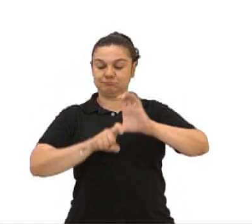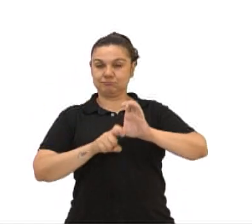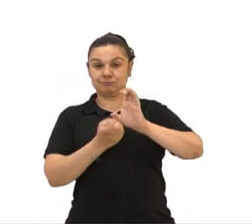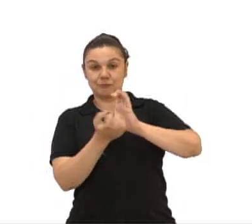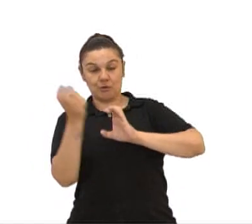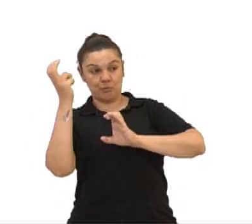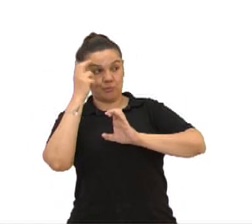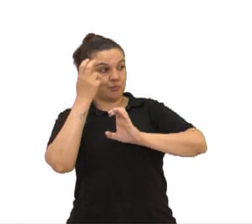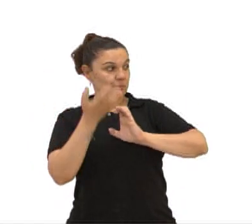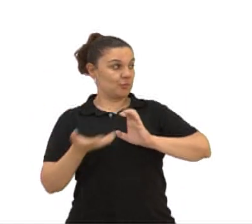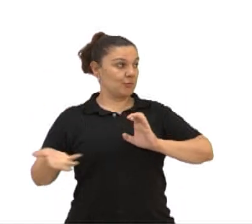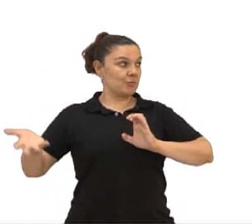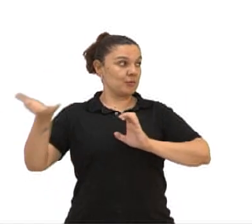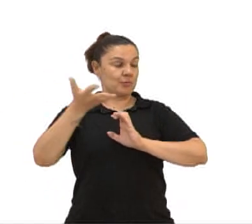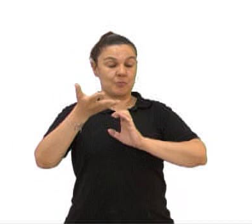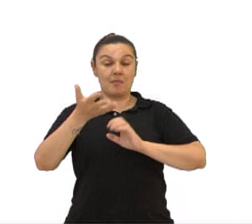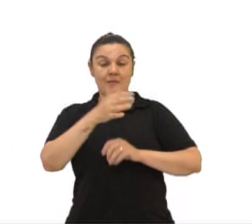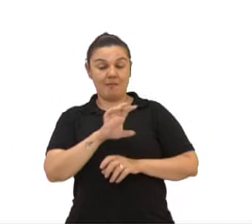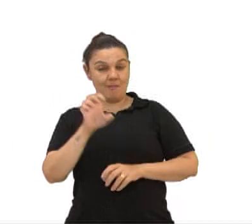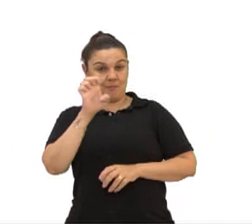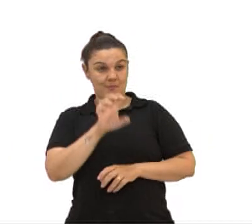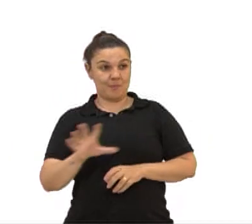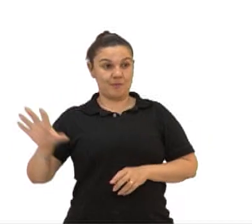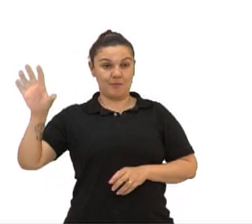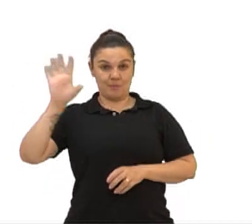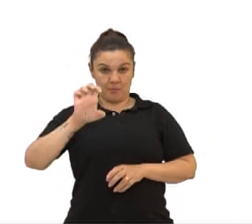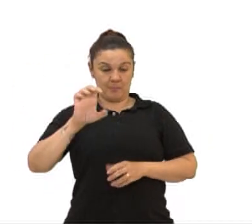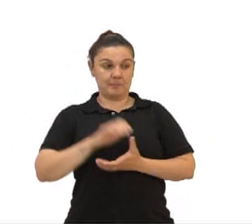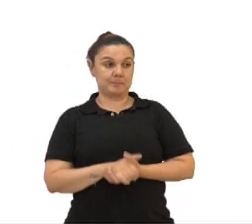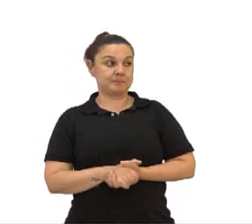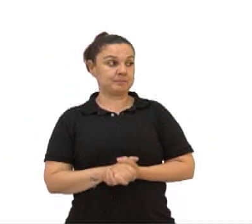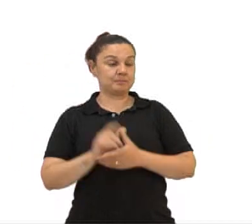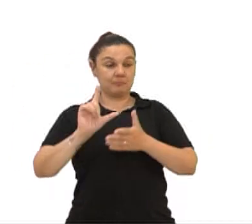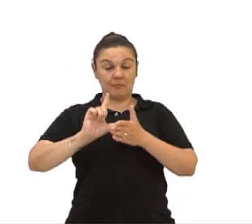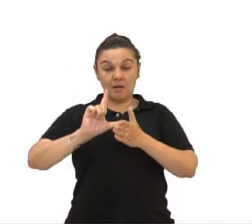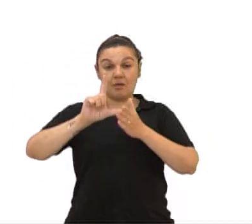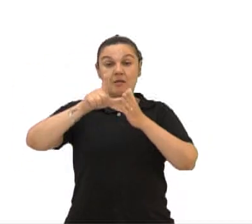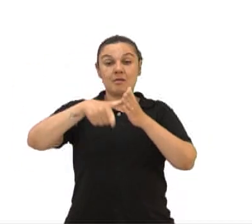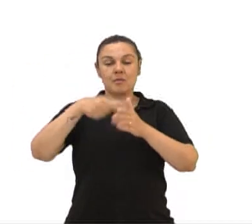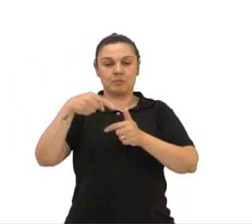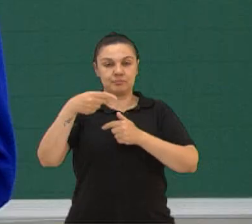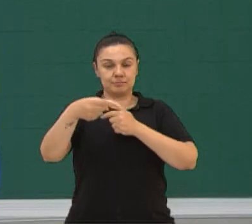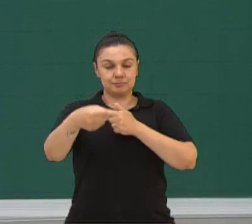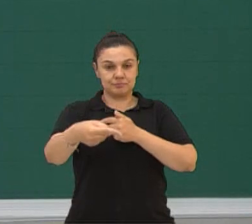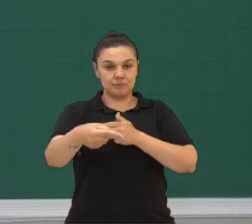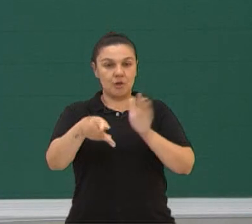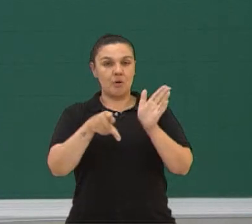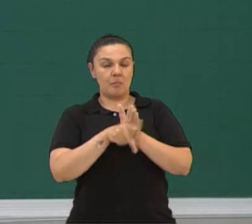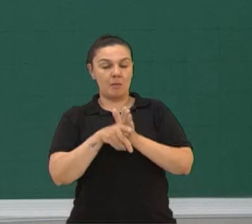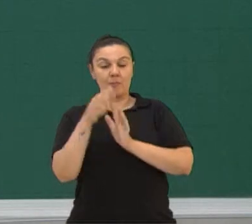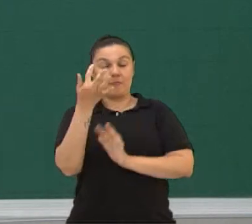essa região, né, para a Europa. Passado mais algum tempo, nós tivemos então o surgimento de federações,